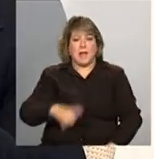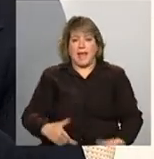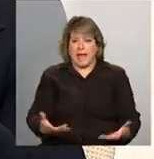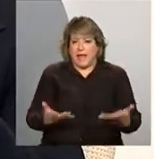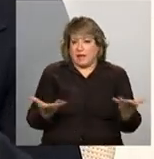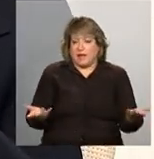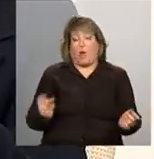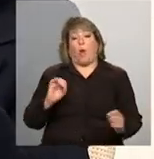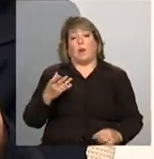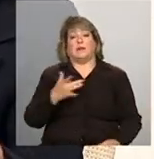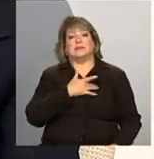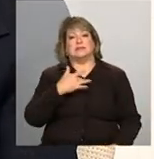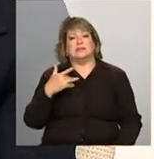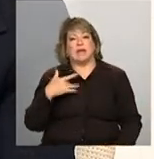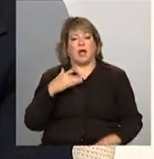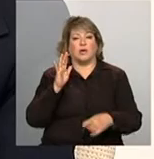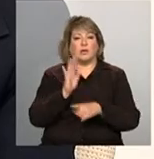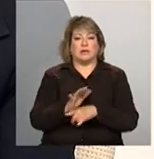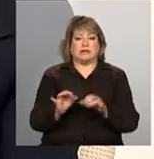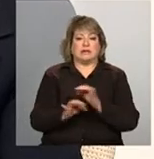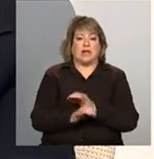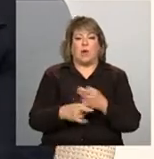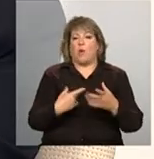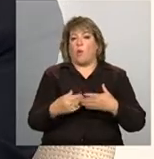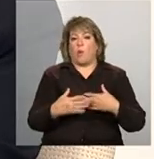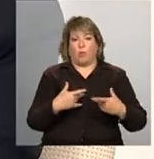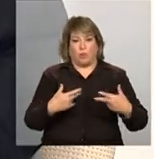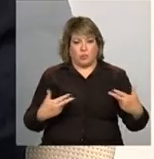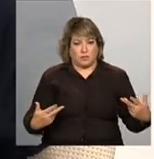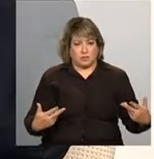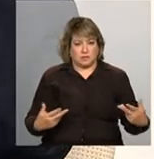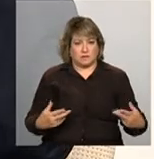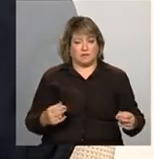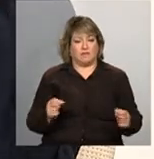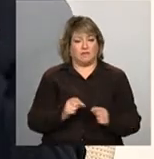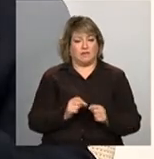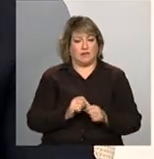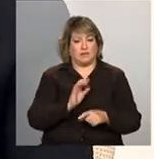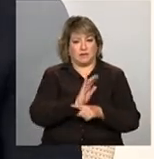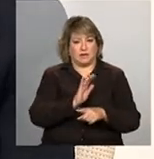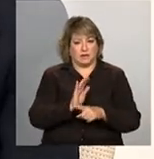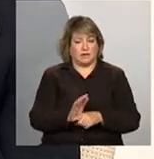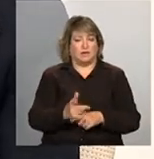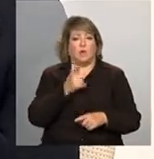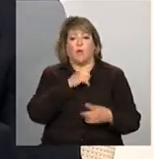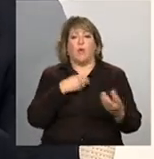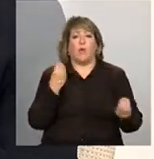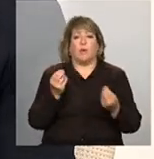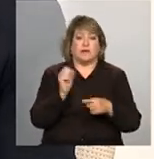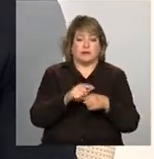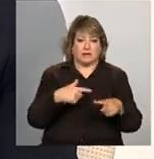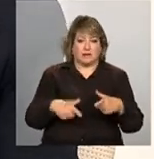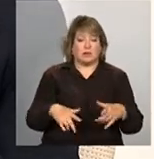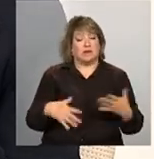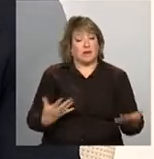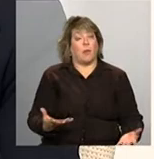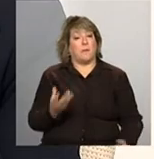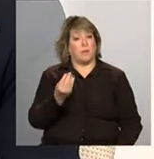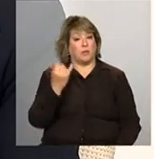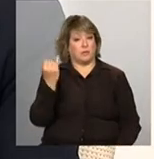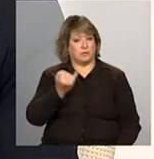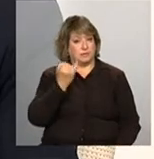da saúde para então fazer esses encaminhamentos, para depois, posteriormente, chegar no trabalho. Então, importantíssima